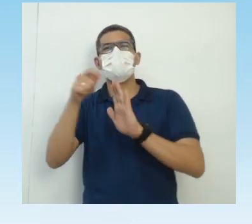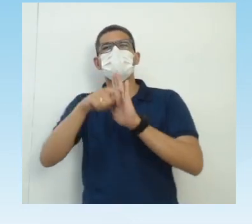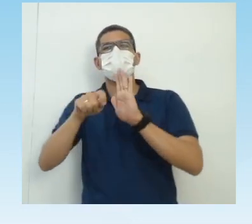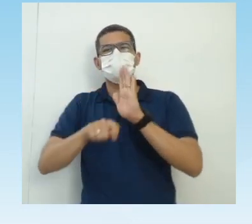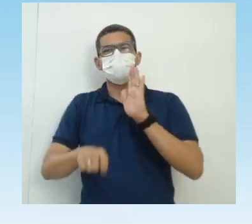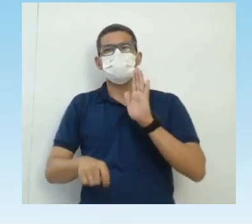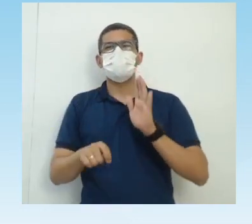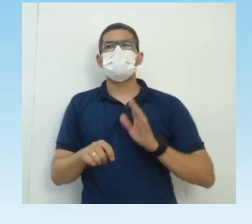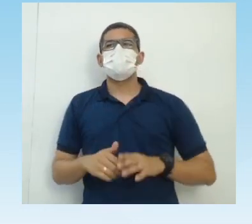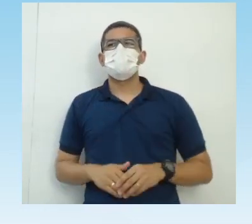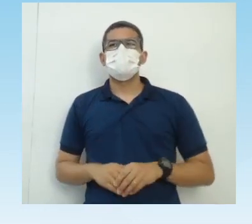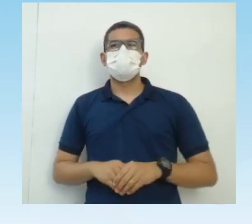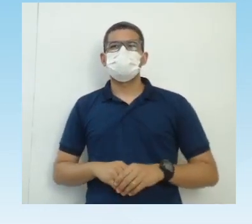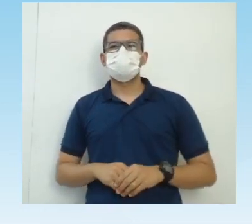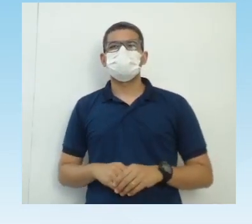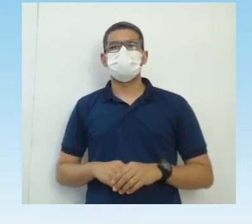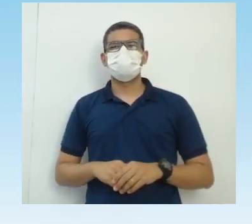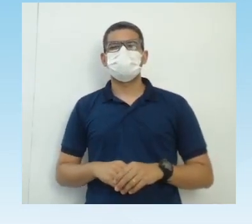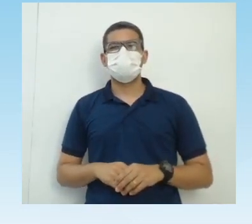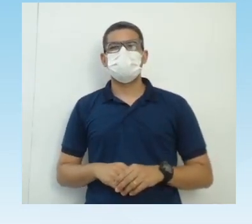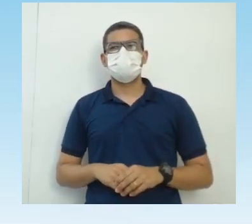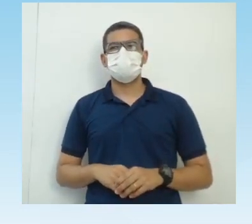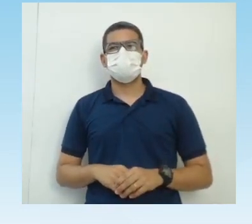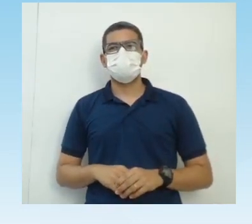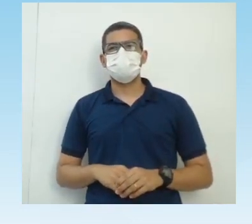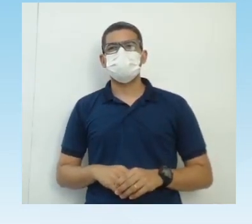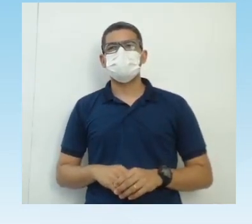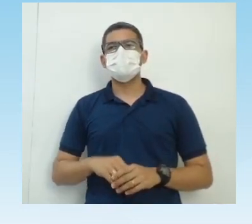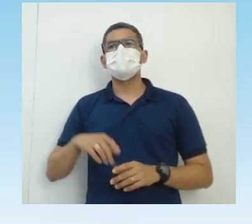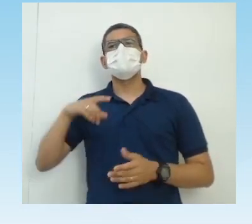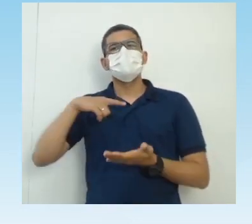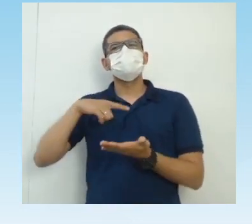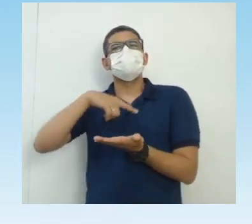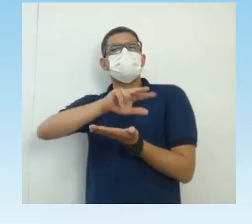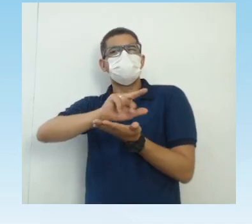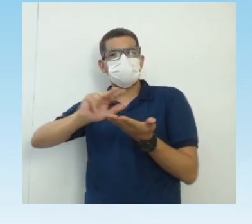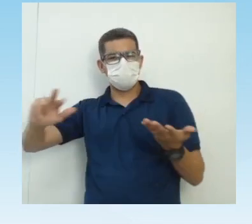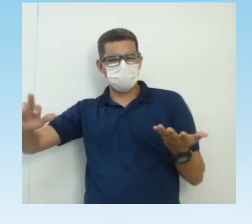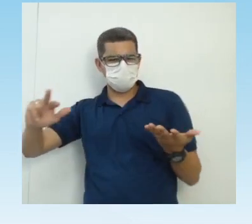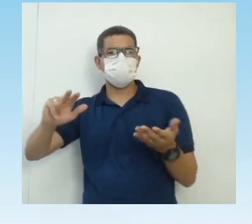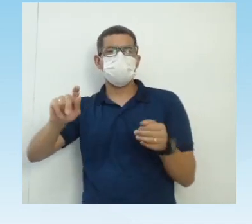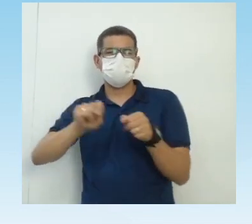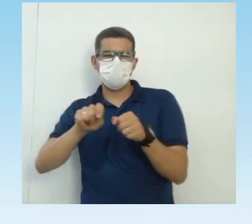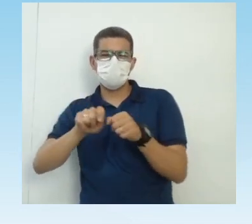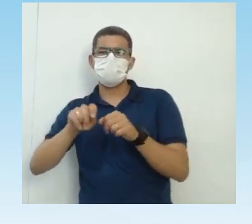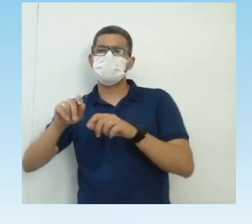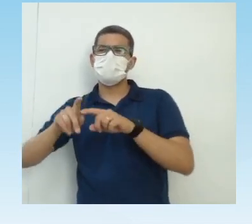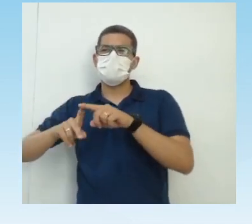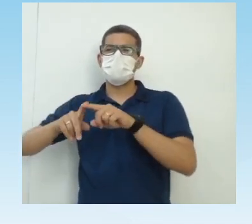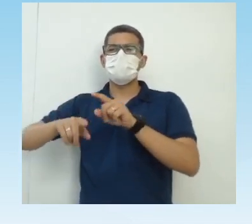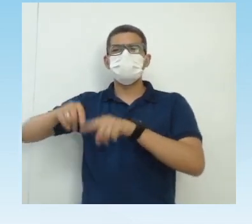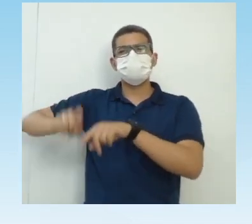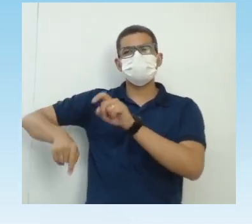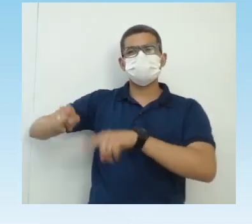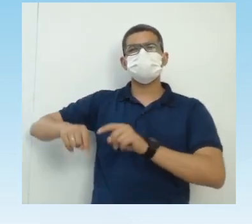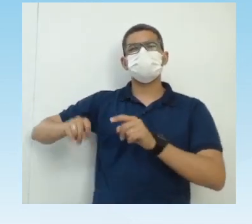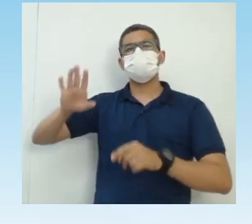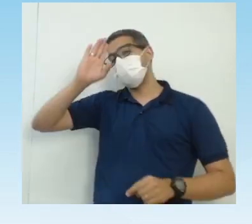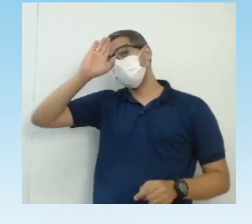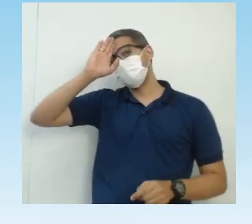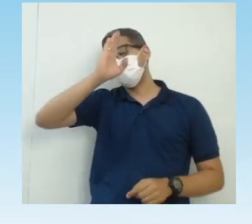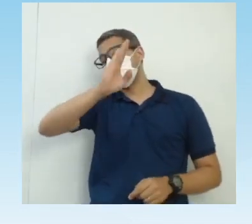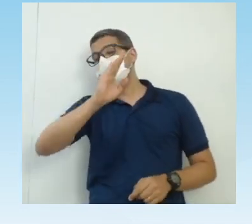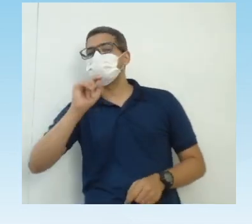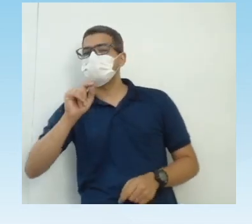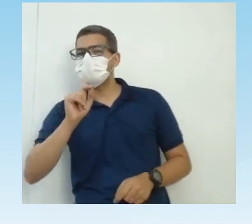demais membros da sociedade, o grupo descrito no texto se utiliza de diversos instrumentos, tendo como principal